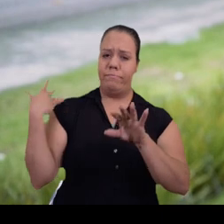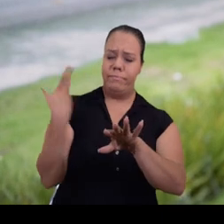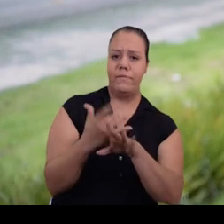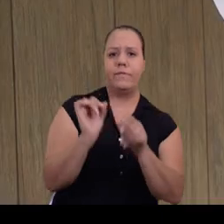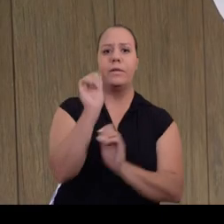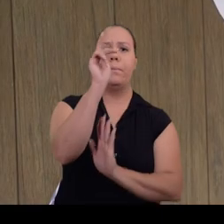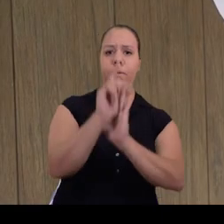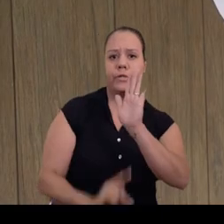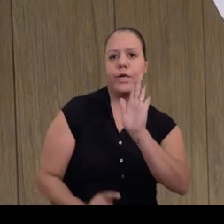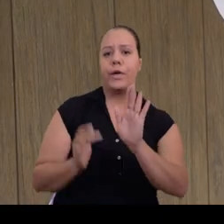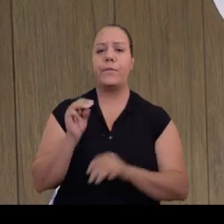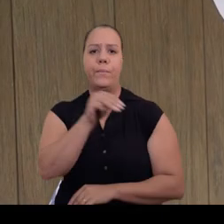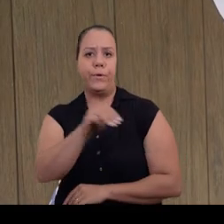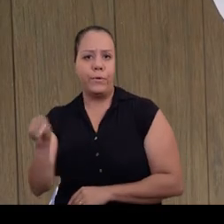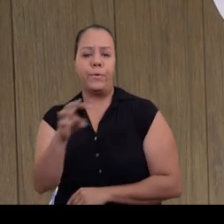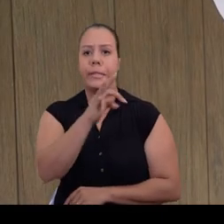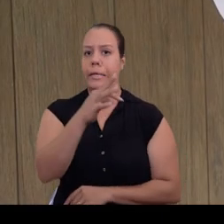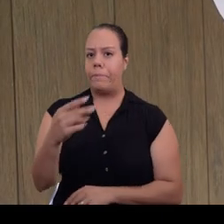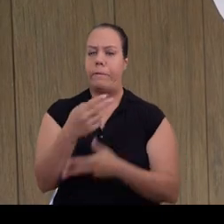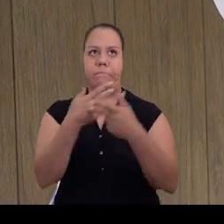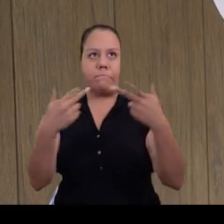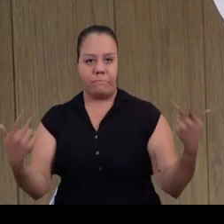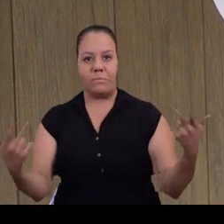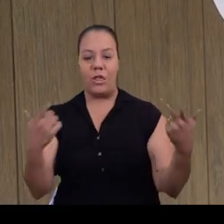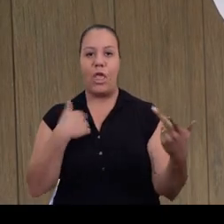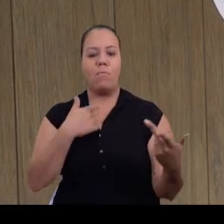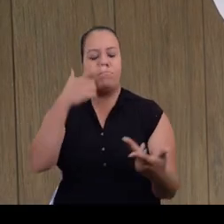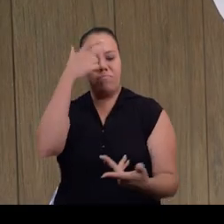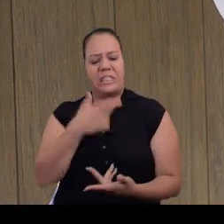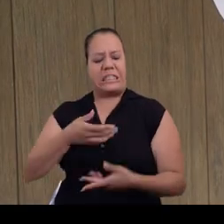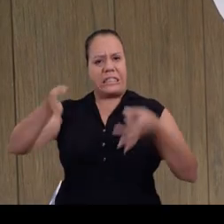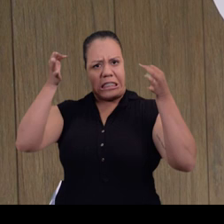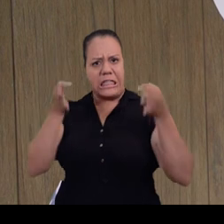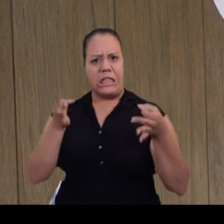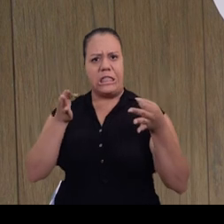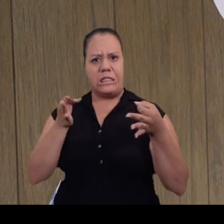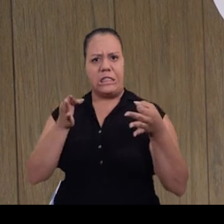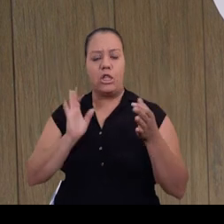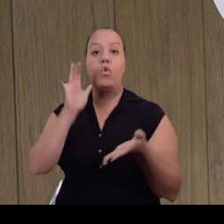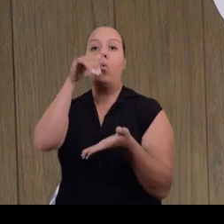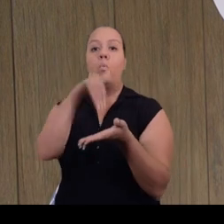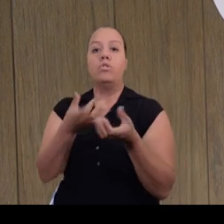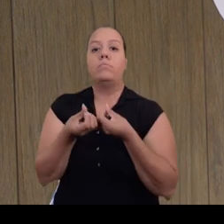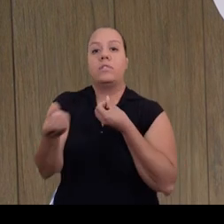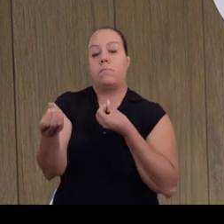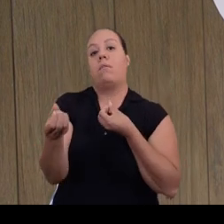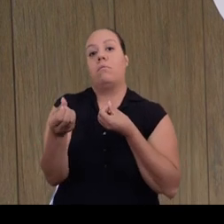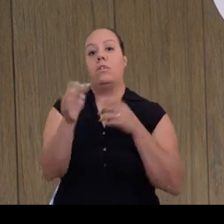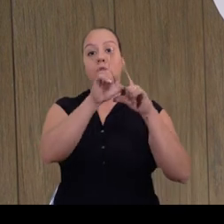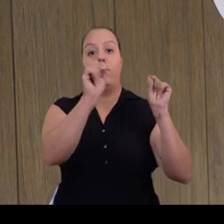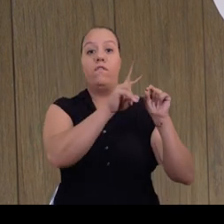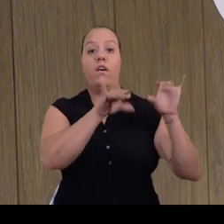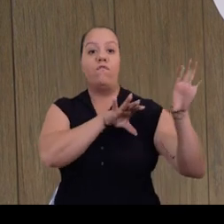né, em fazer projetos, monitoria, treinamento profissional, enfim, eu tenho a certeza que daqui a um semestre a universidade